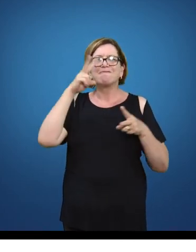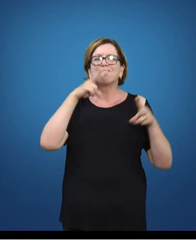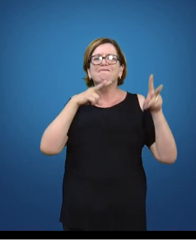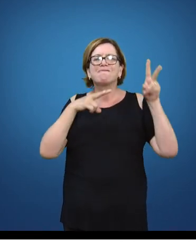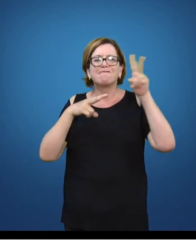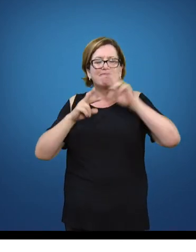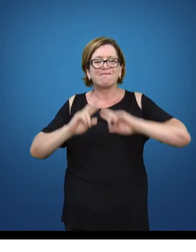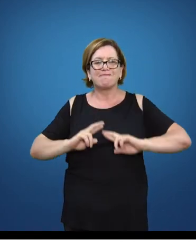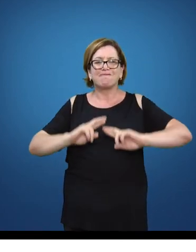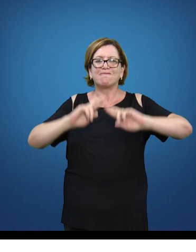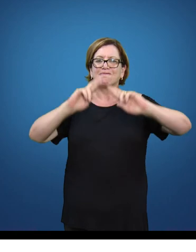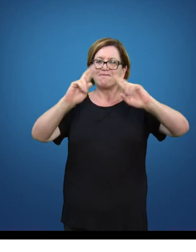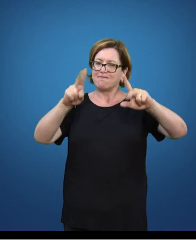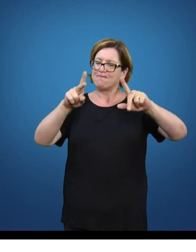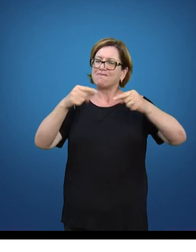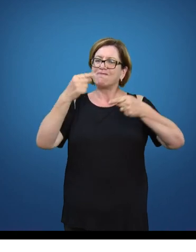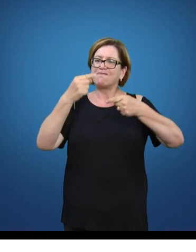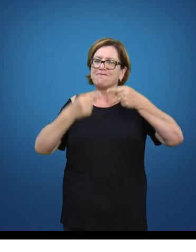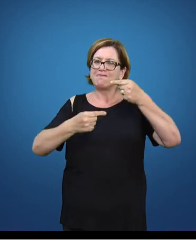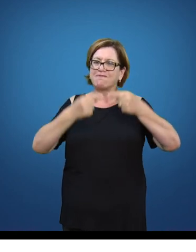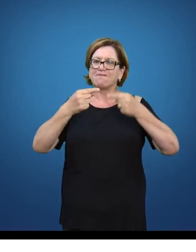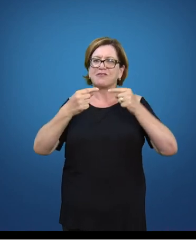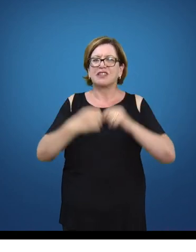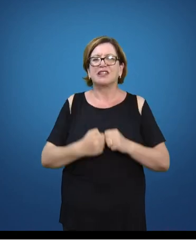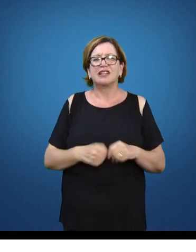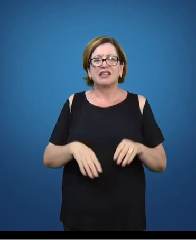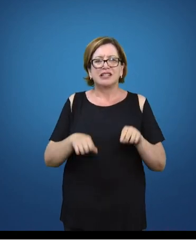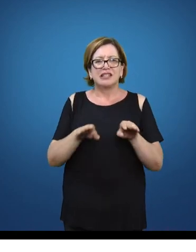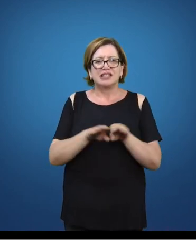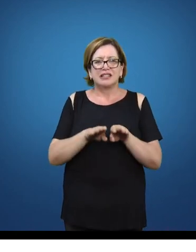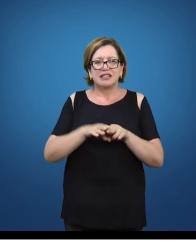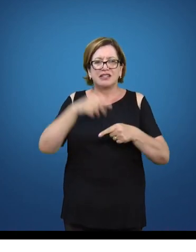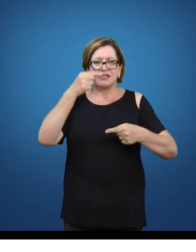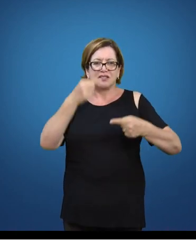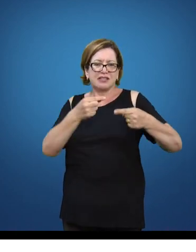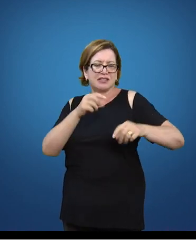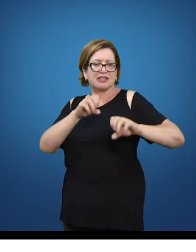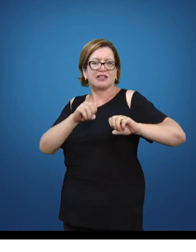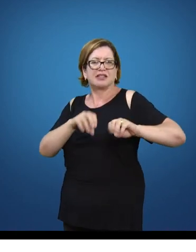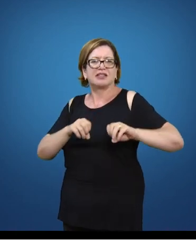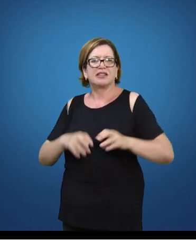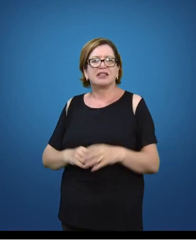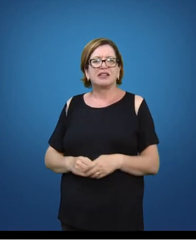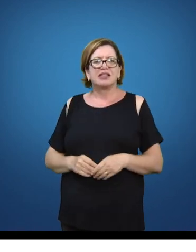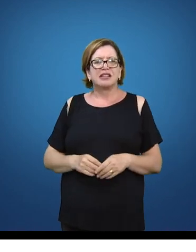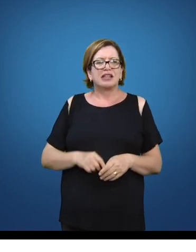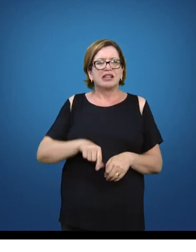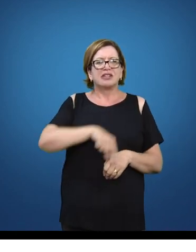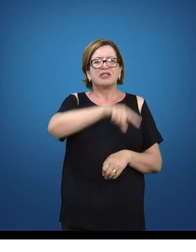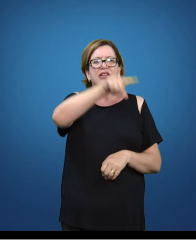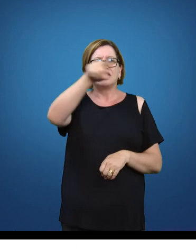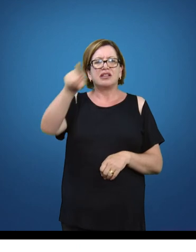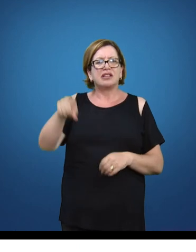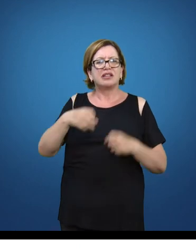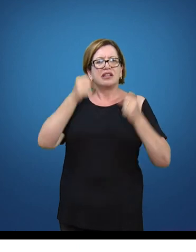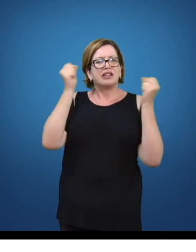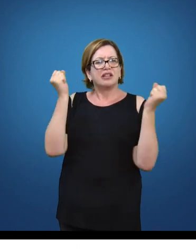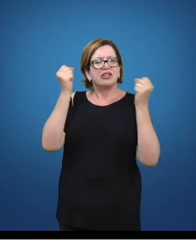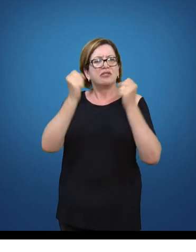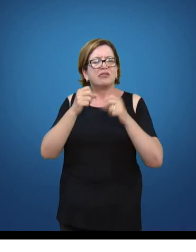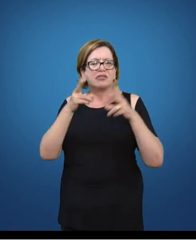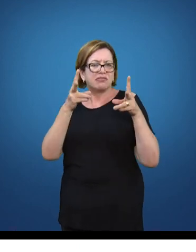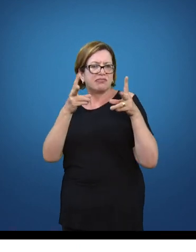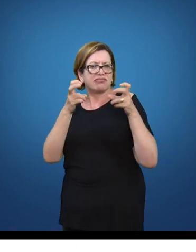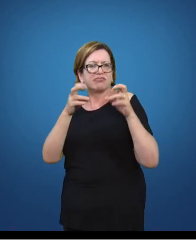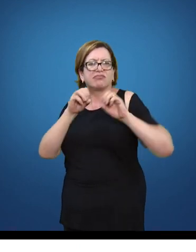diferenciado para as políticas sobretudo para a política educacional que vocês possam enxergar a educação